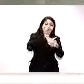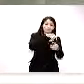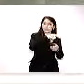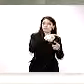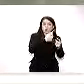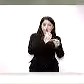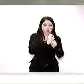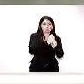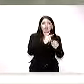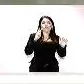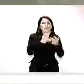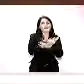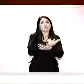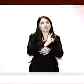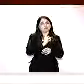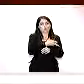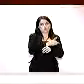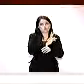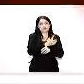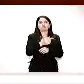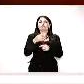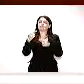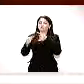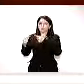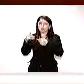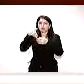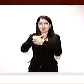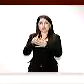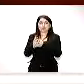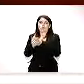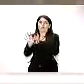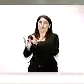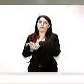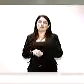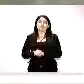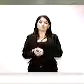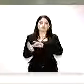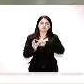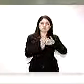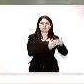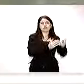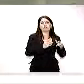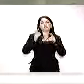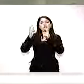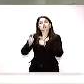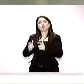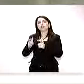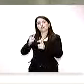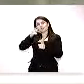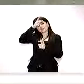desfavorável voto que está em discussão em votação aprovado município de arco-íris